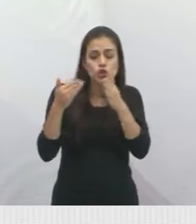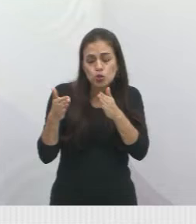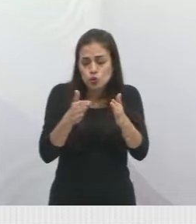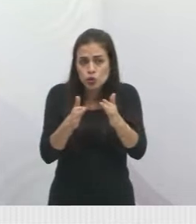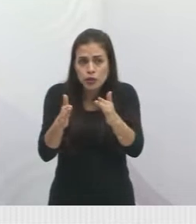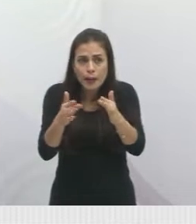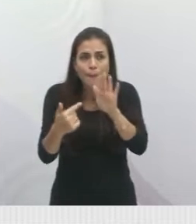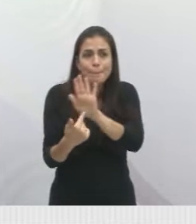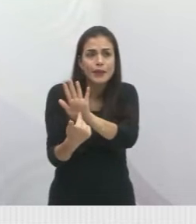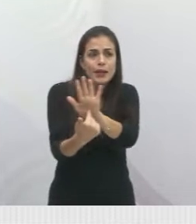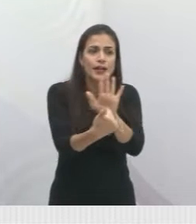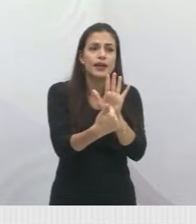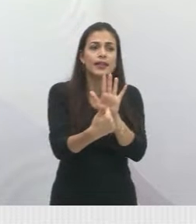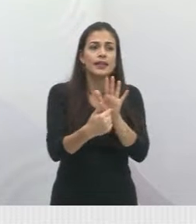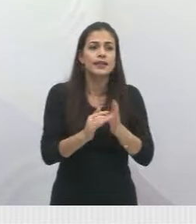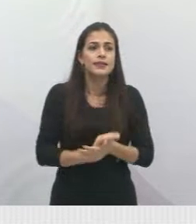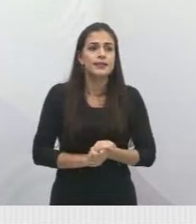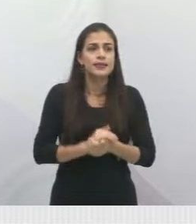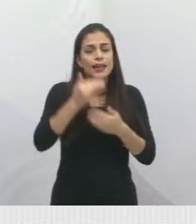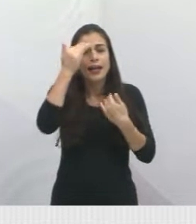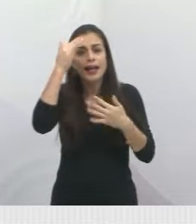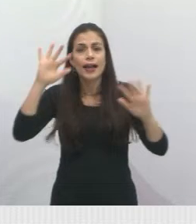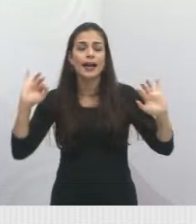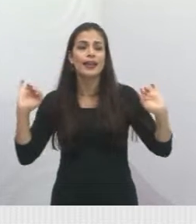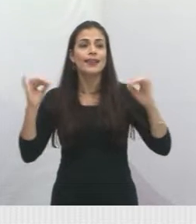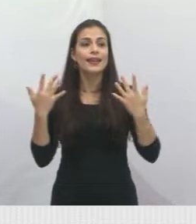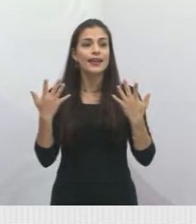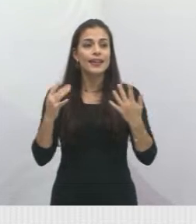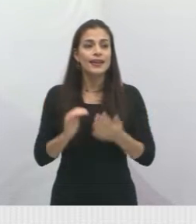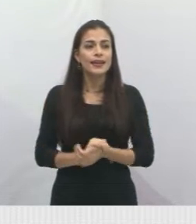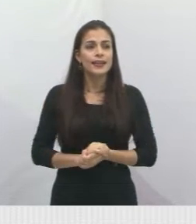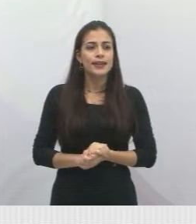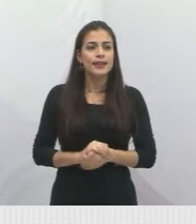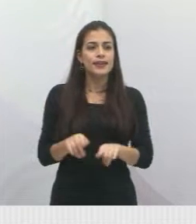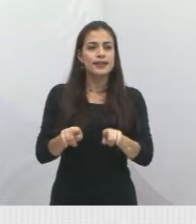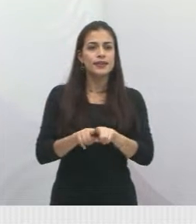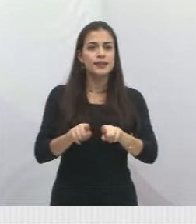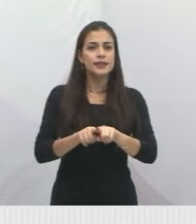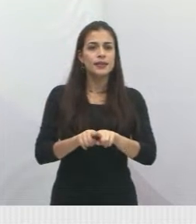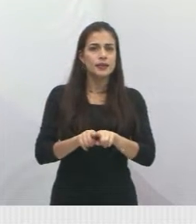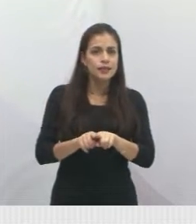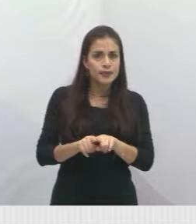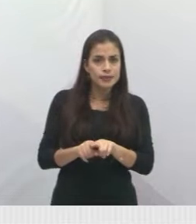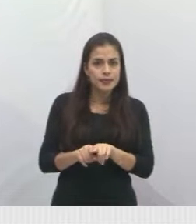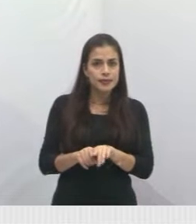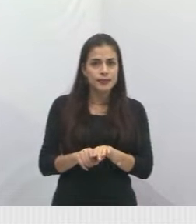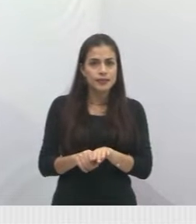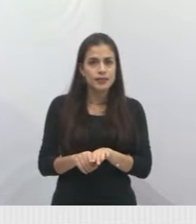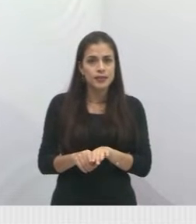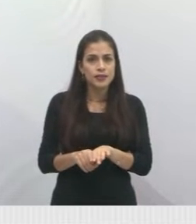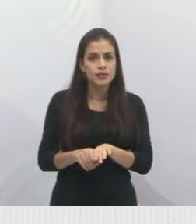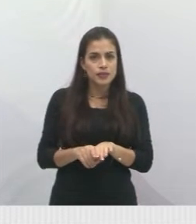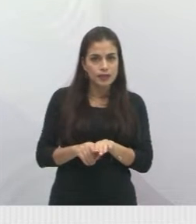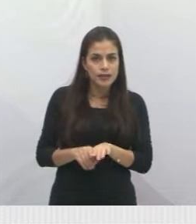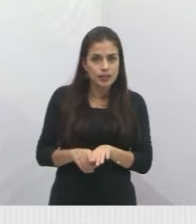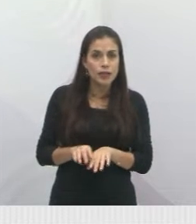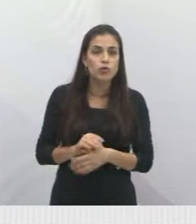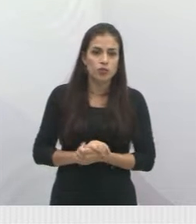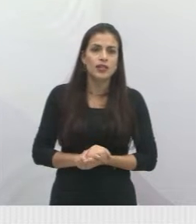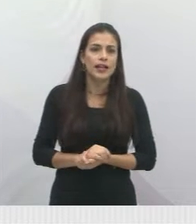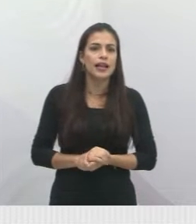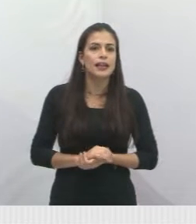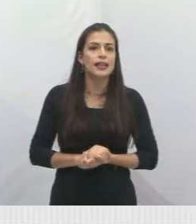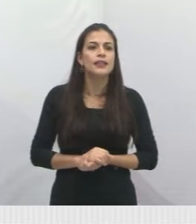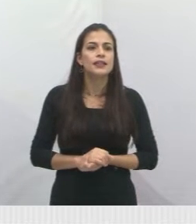eu tive a grata alegria de também, pode colocar o próximo slide, encontrar com os servidores